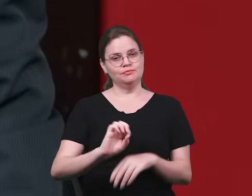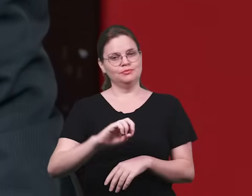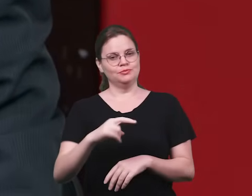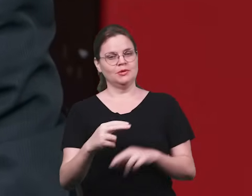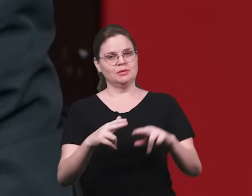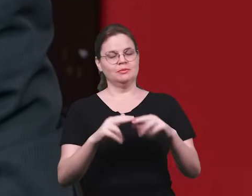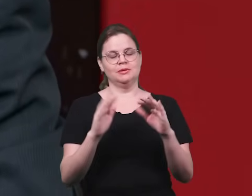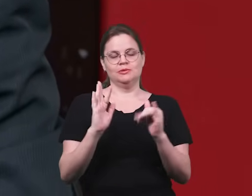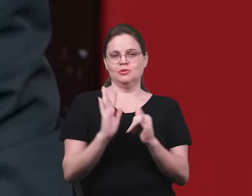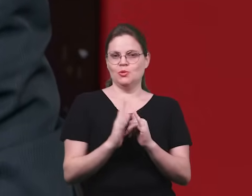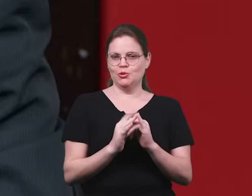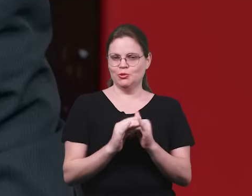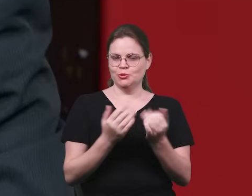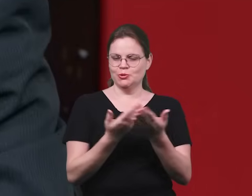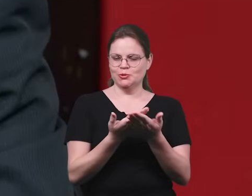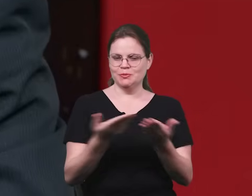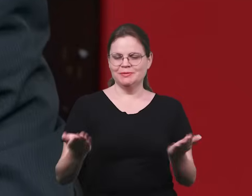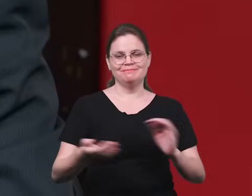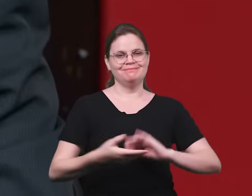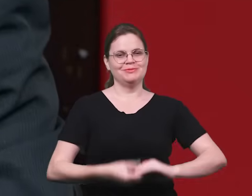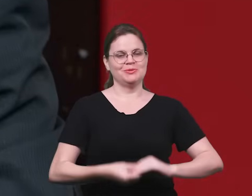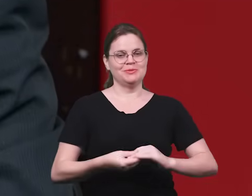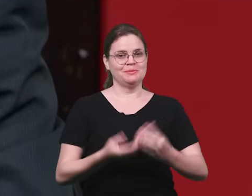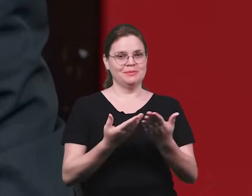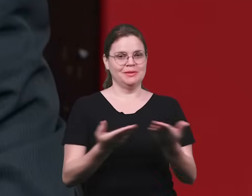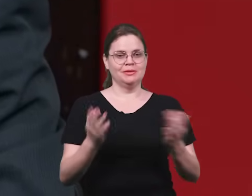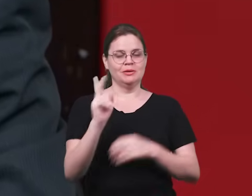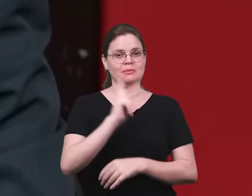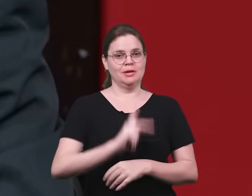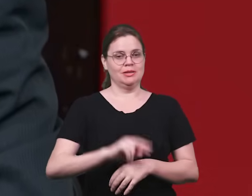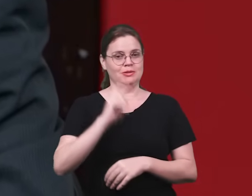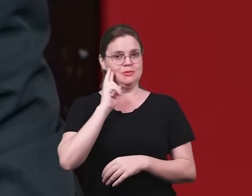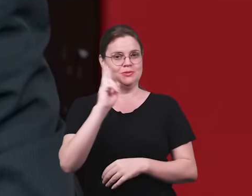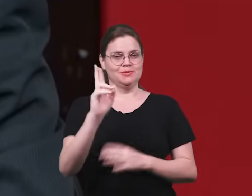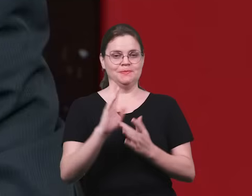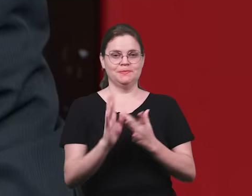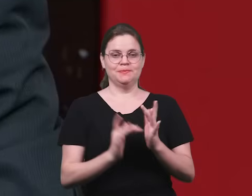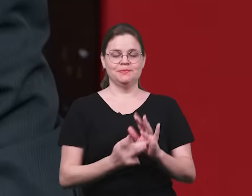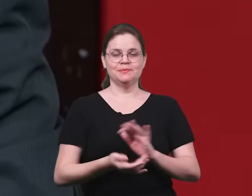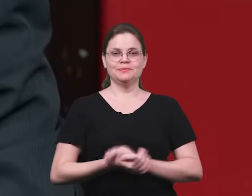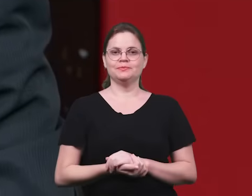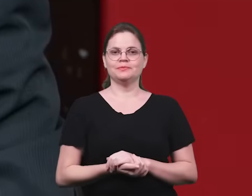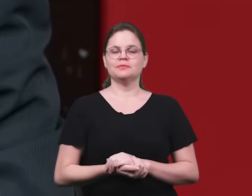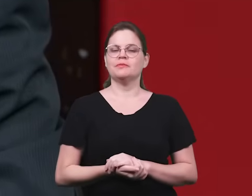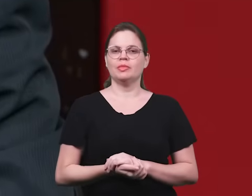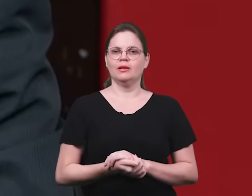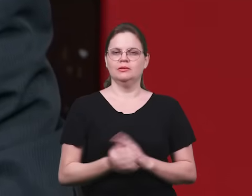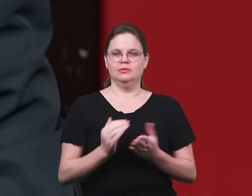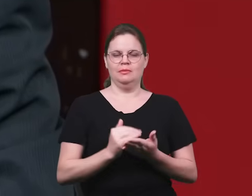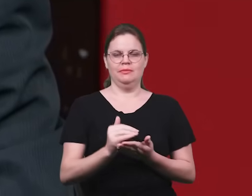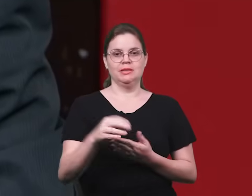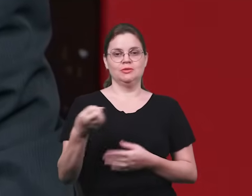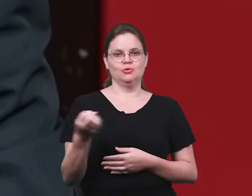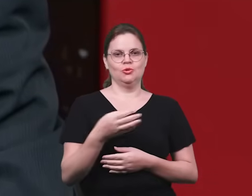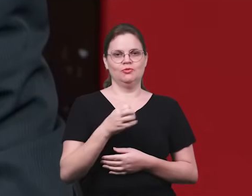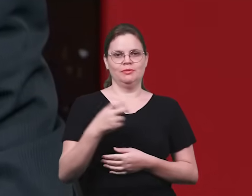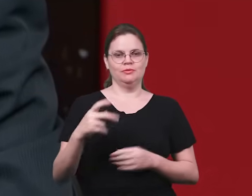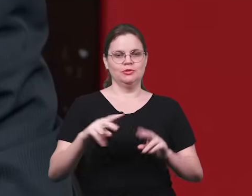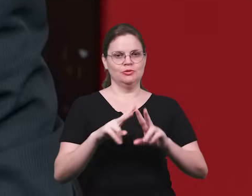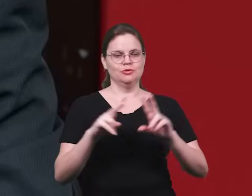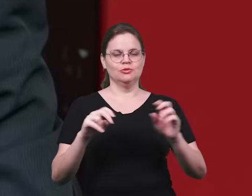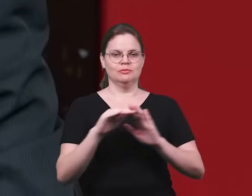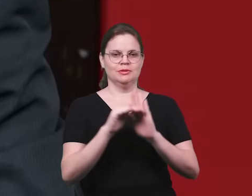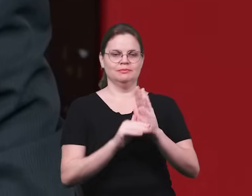Igreja Cristã Maranata no YouTube, A Paz do Senhor Jesus. Estamos iniciando agora mais um episódio do programa Ciência e